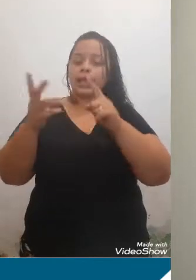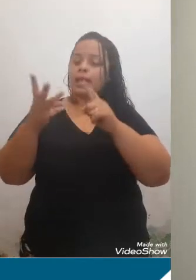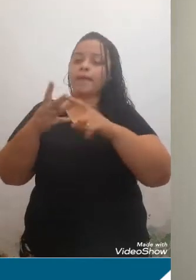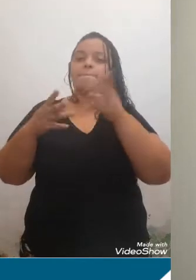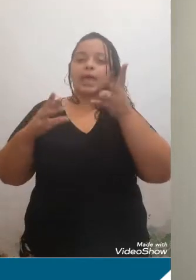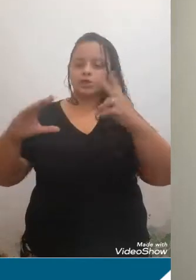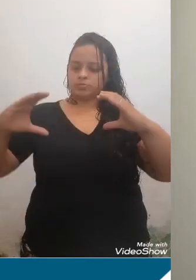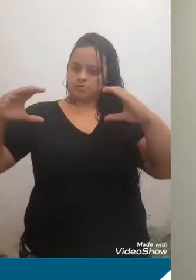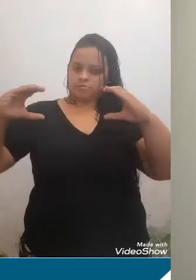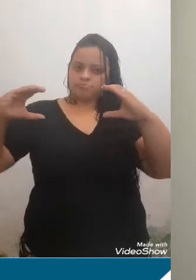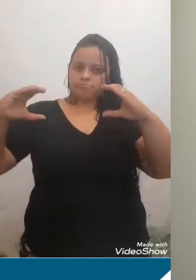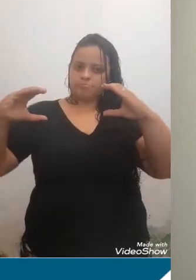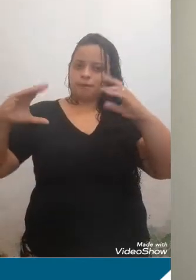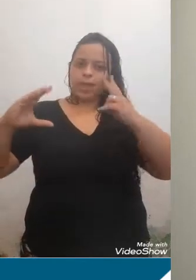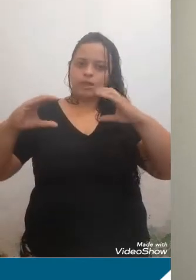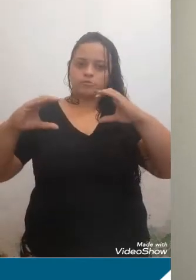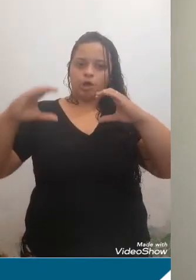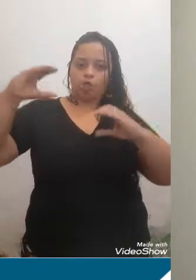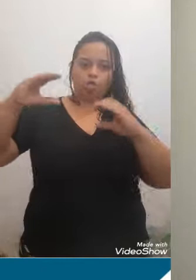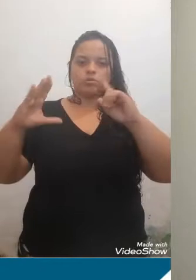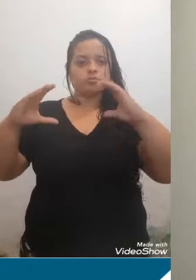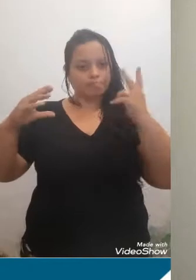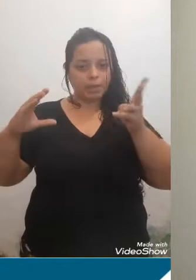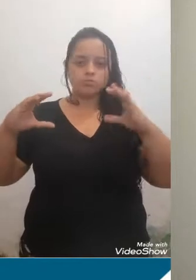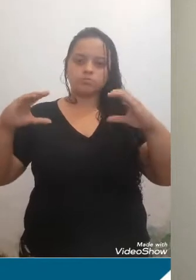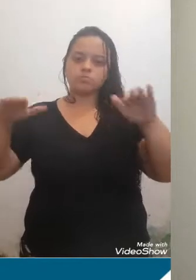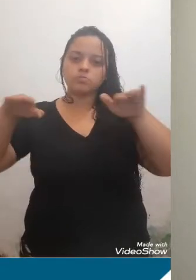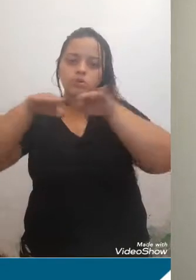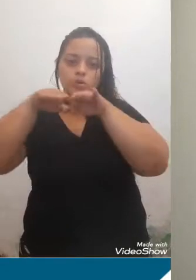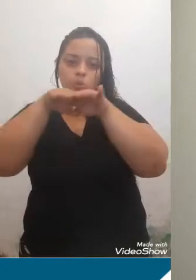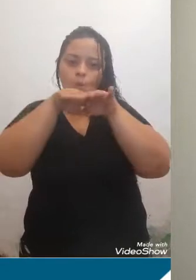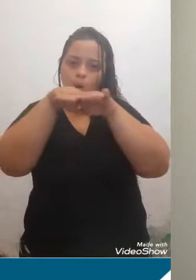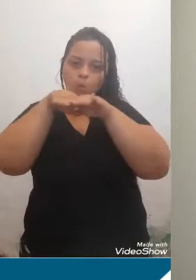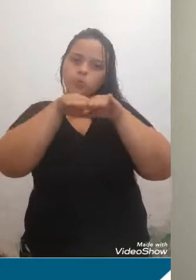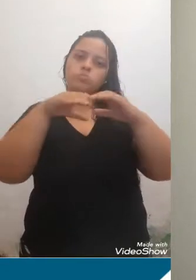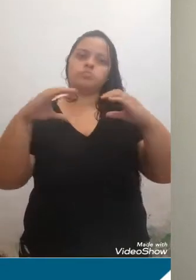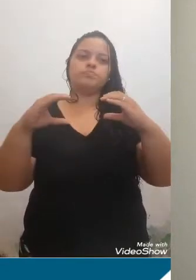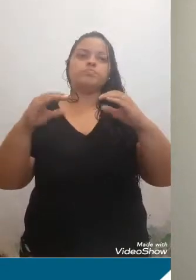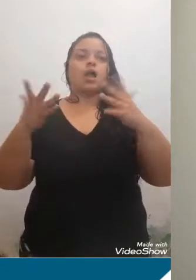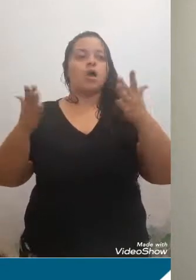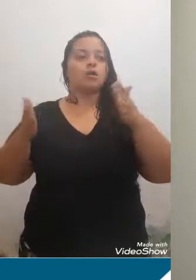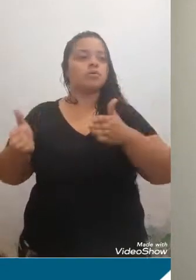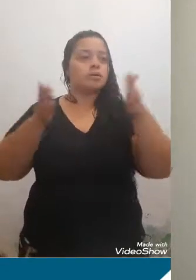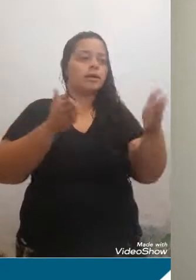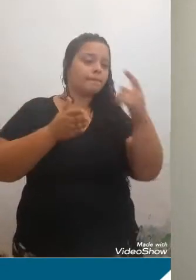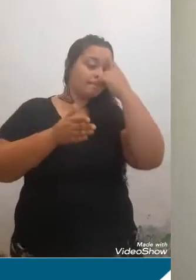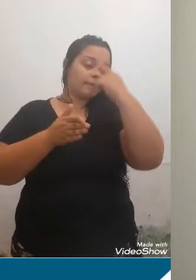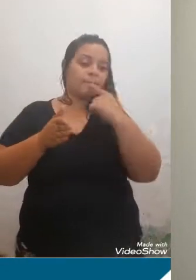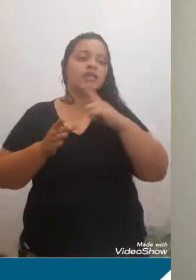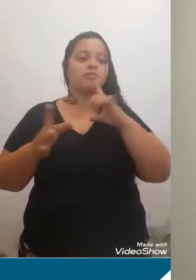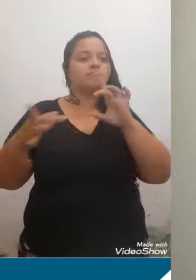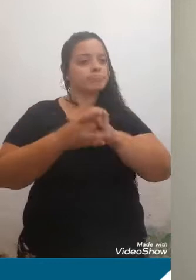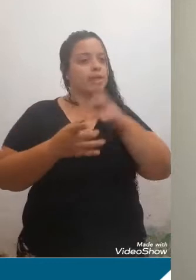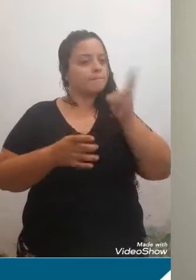E ela é do mesmo tamanho que o objeto, ok? Na segunda figura aí, você tem uma representação esquemática disso